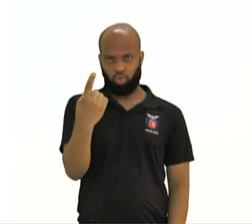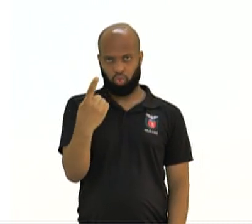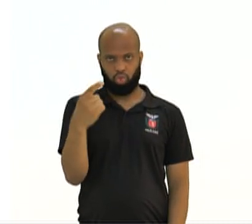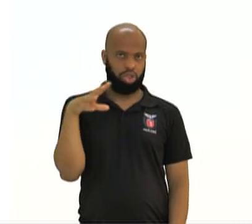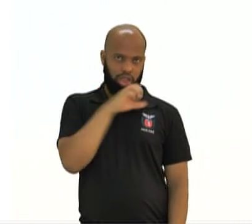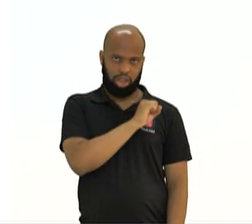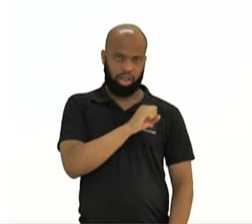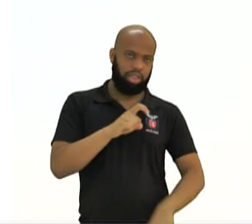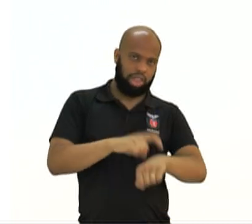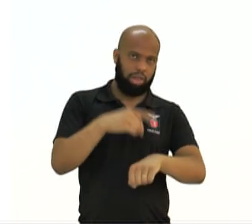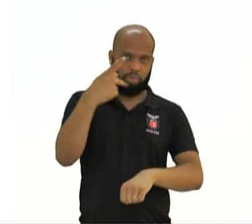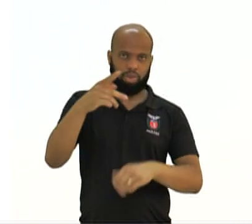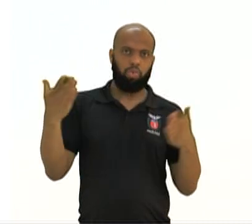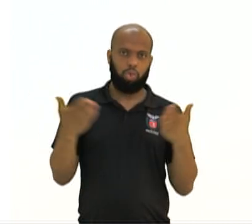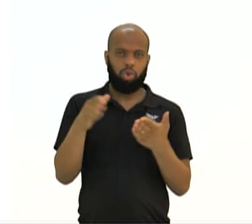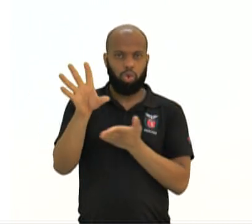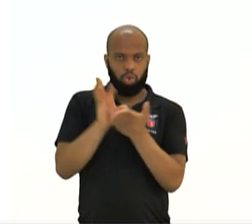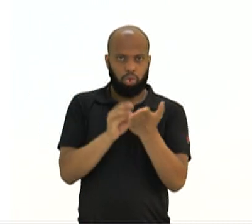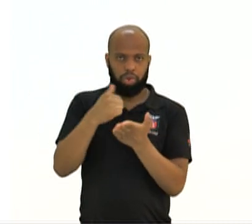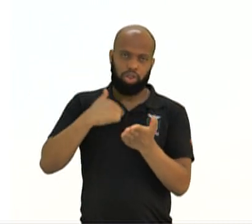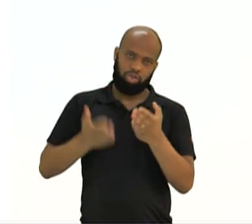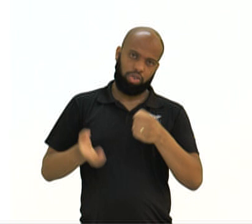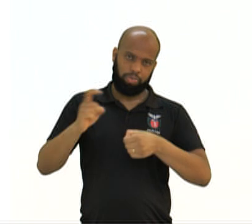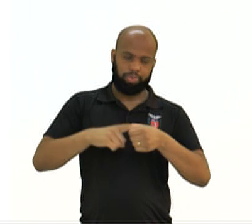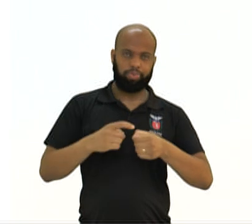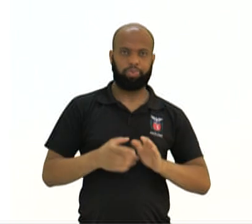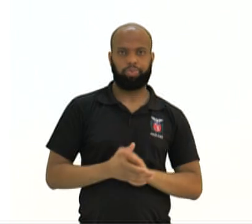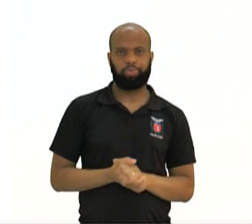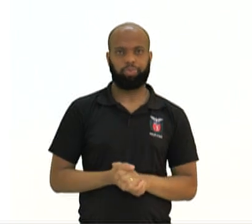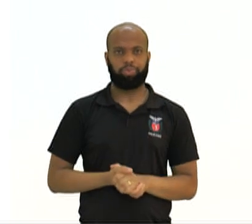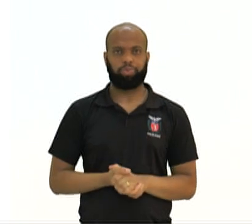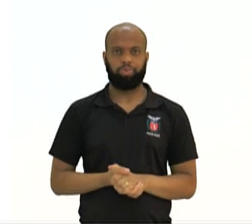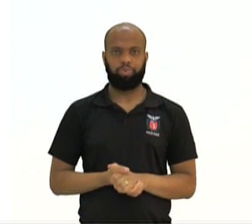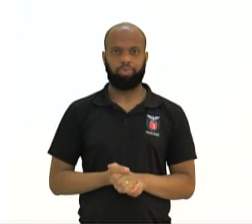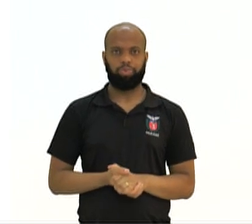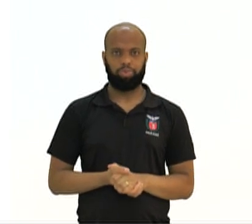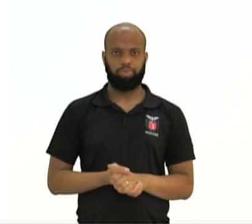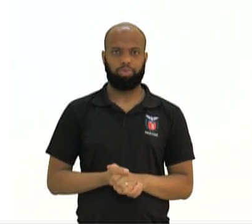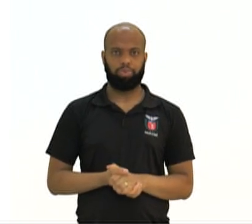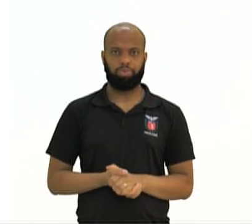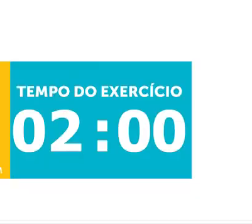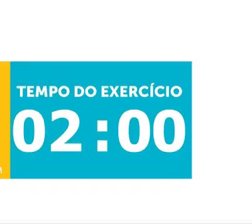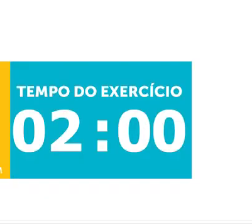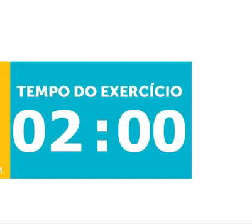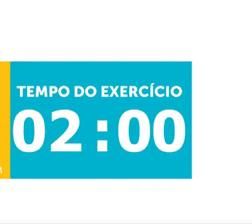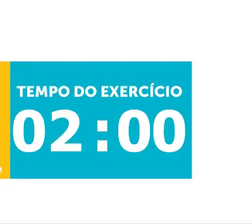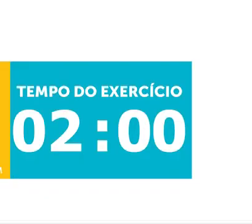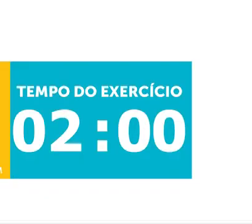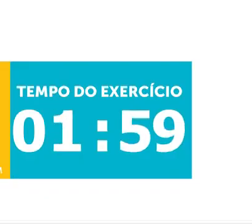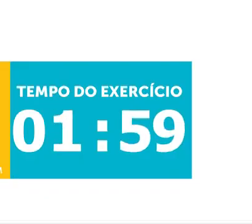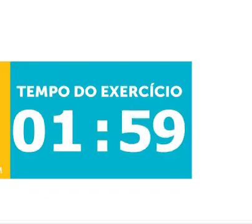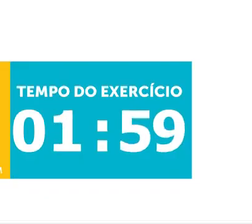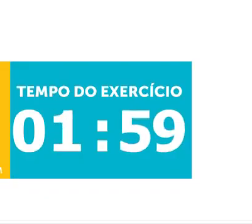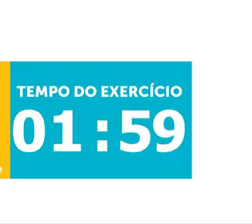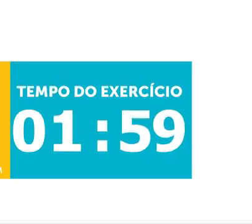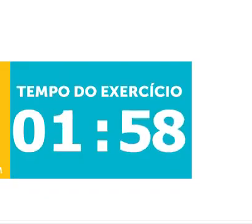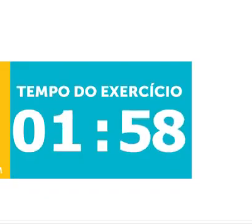interessante. Então, um tempinho aí para você poder copiar isso no seu caderno. A gente já retorna aí com o encerramento dessa aula.